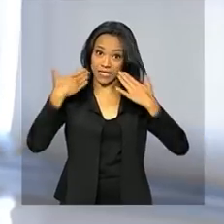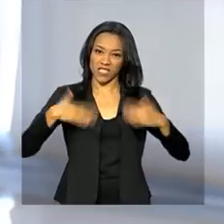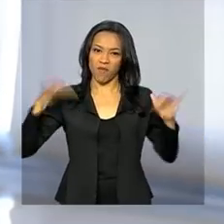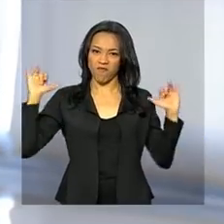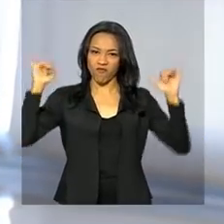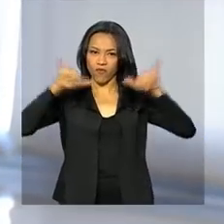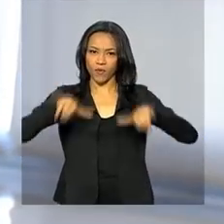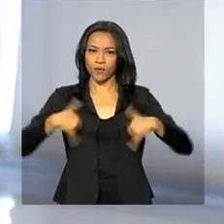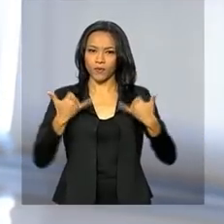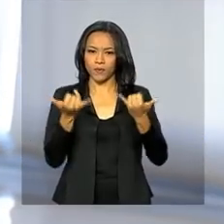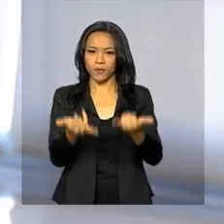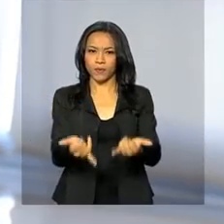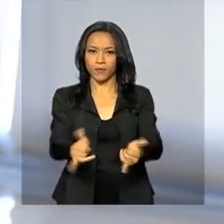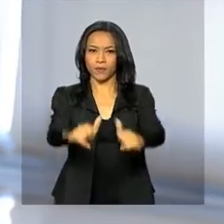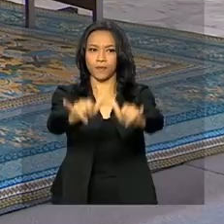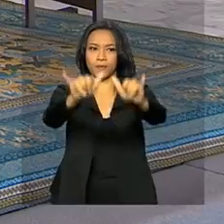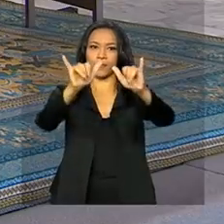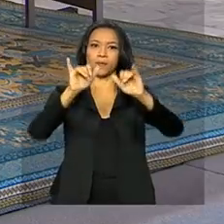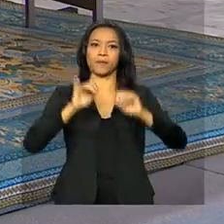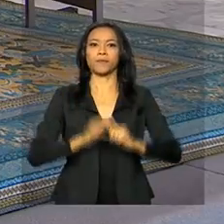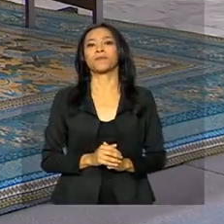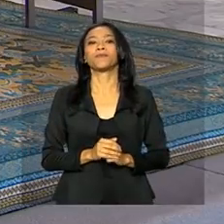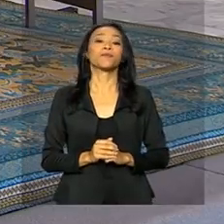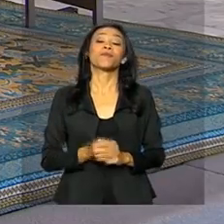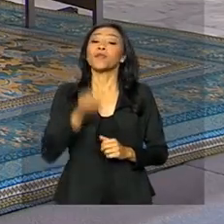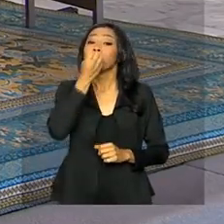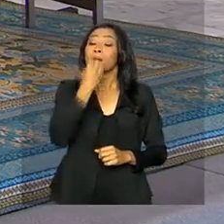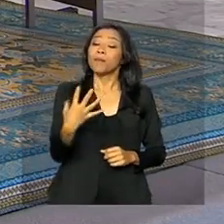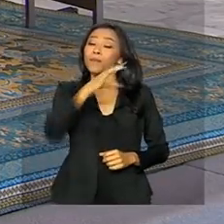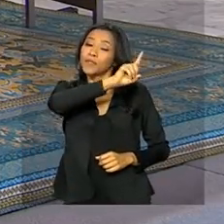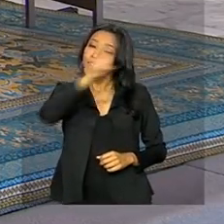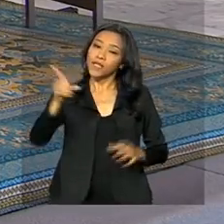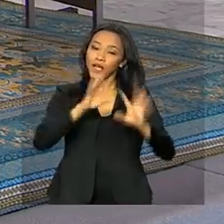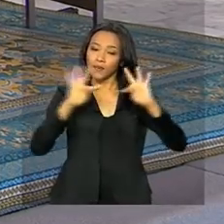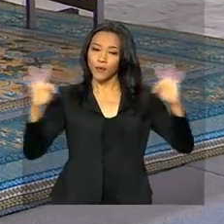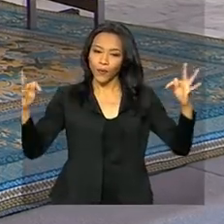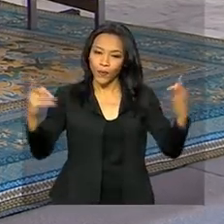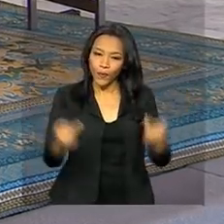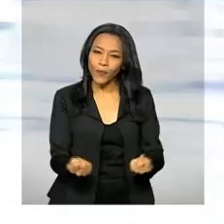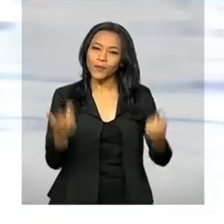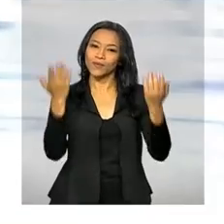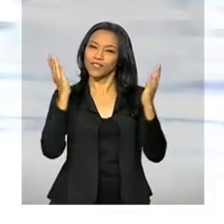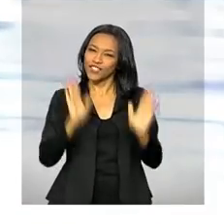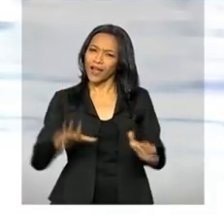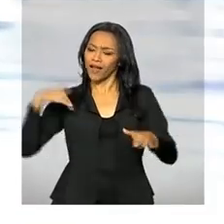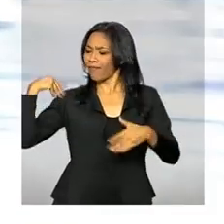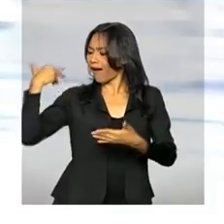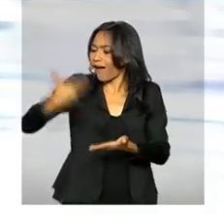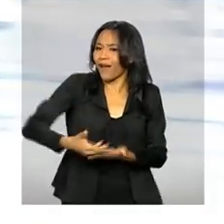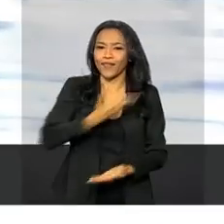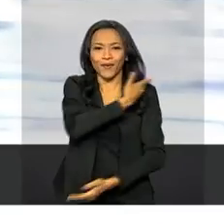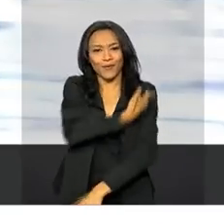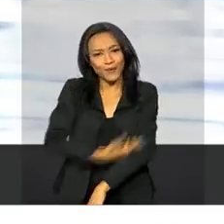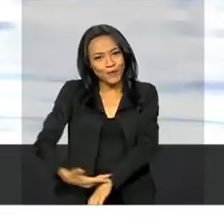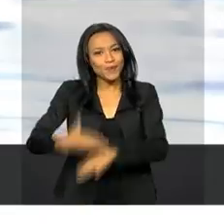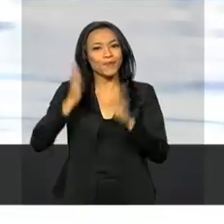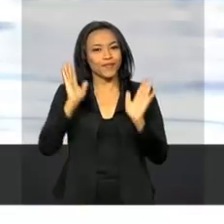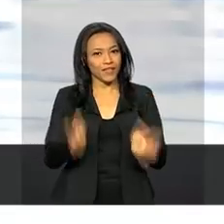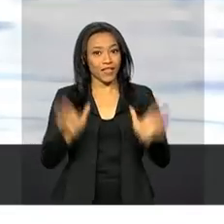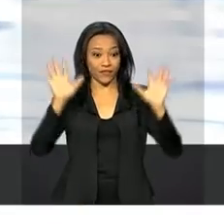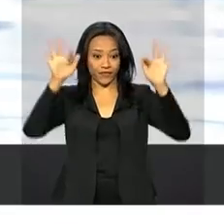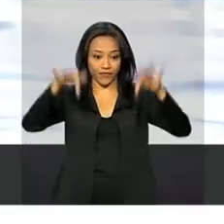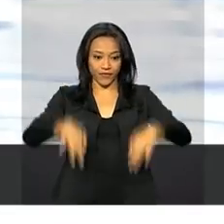da Fumaça este ano? Bom dia, Roberto. Bom dia, Renata. Bom dia a todos. A Esquadrilha da Fumaça, como de praxe, né, finaliza o desfile de 7 de setembro